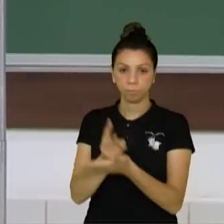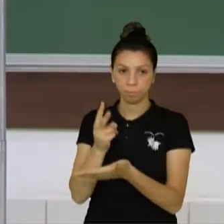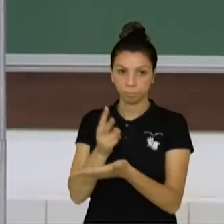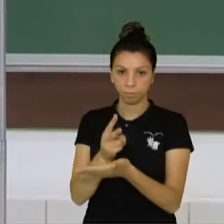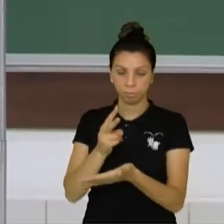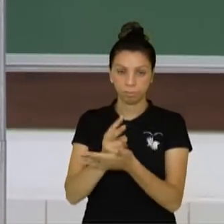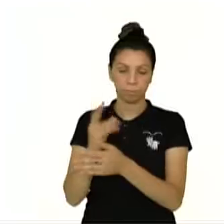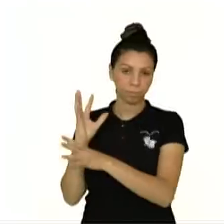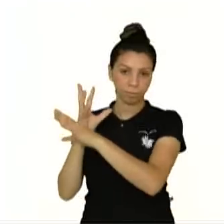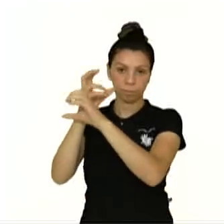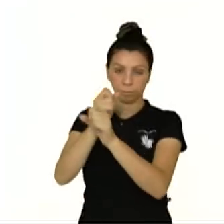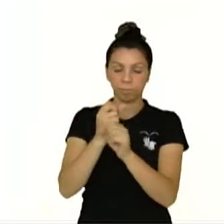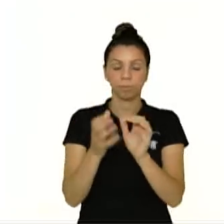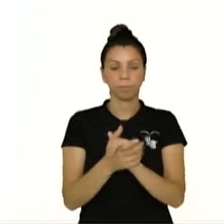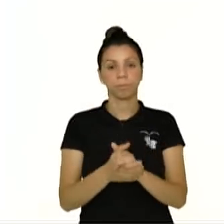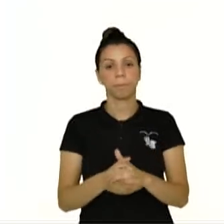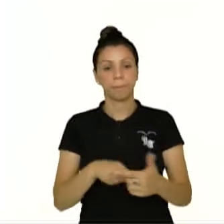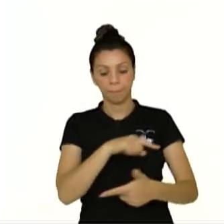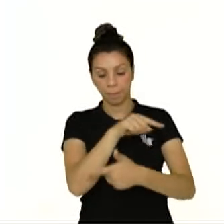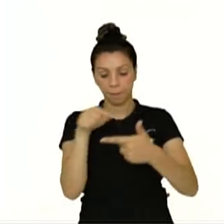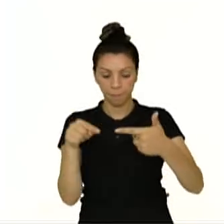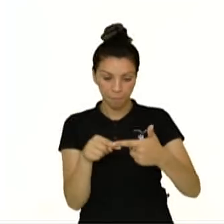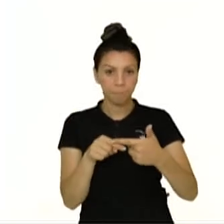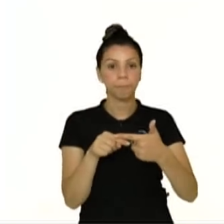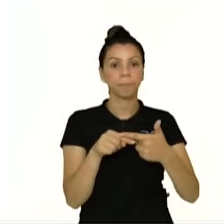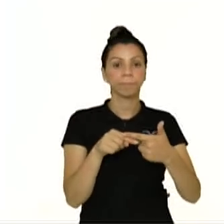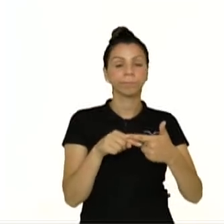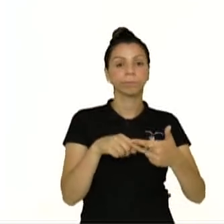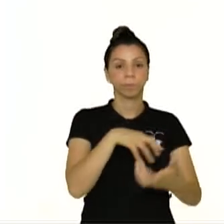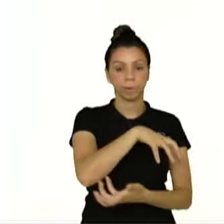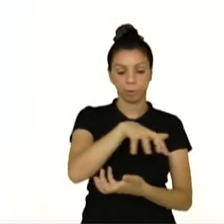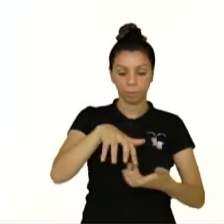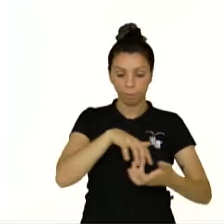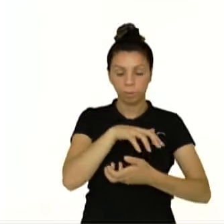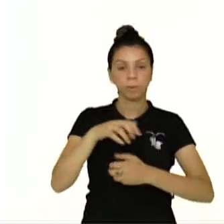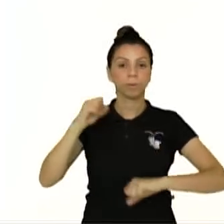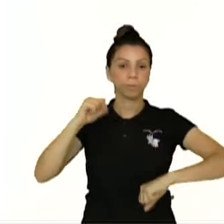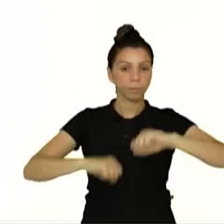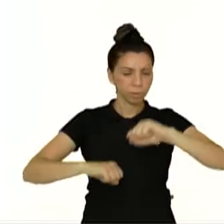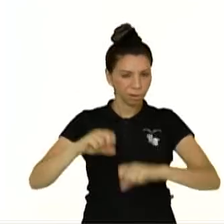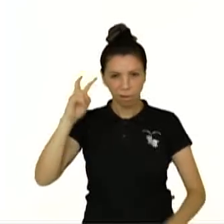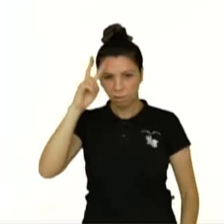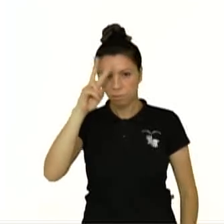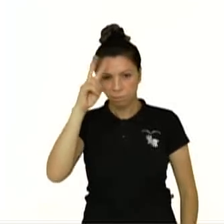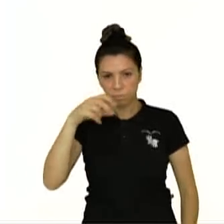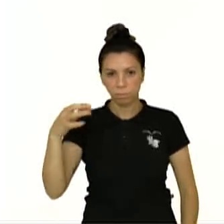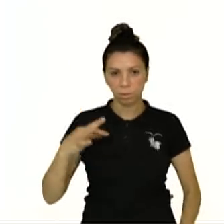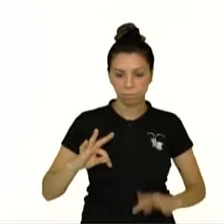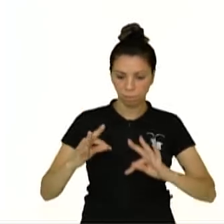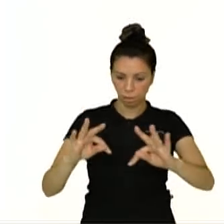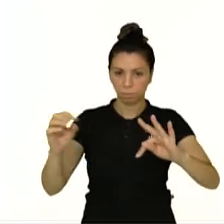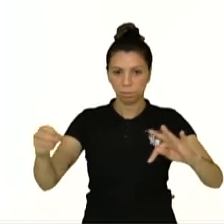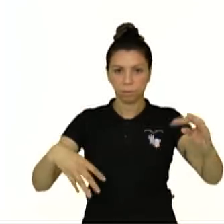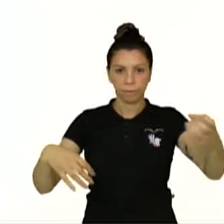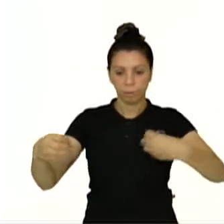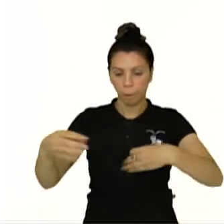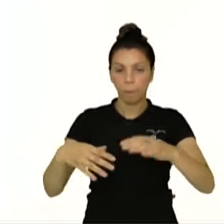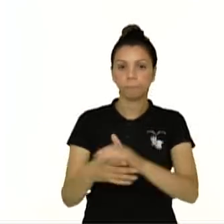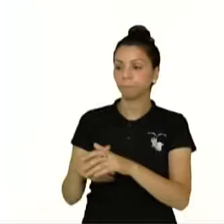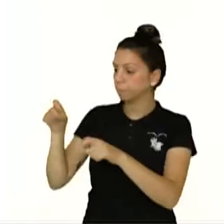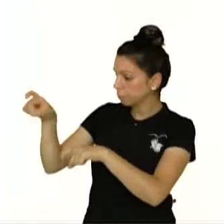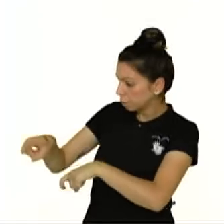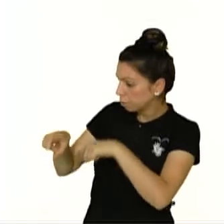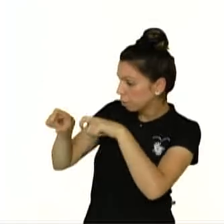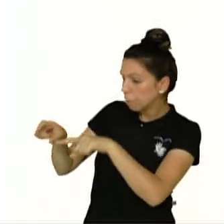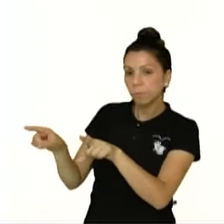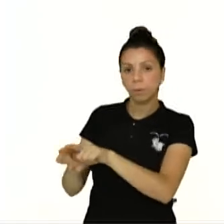retomando, Segunda Revolução Industrial, lembra das inovações tecnológicas, tanto no campo quanto